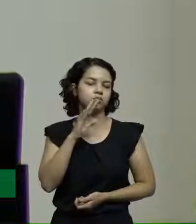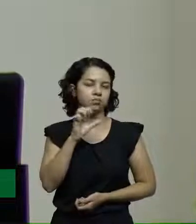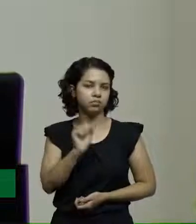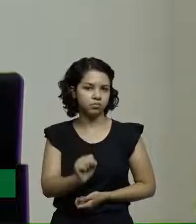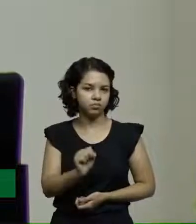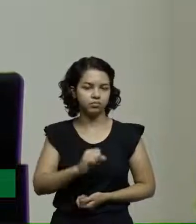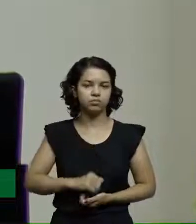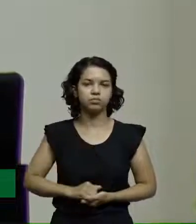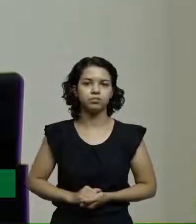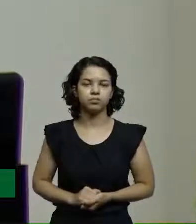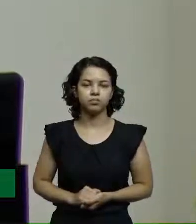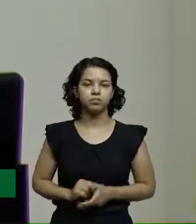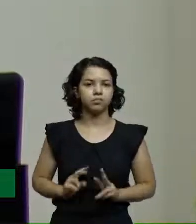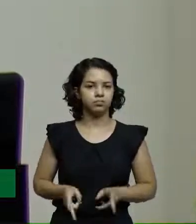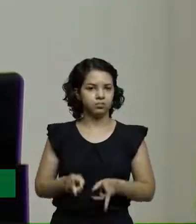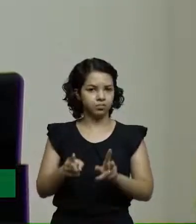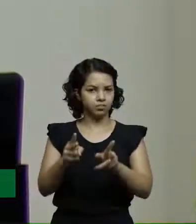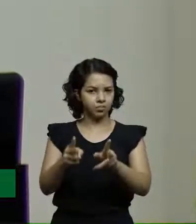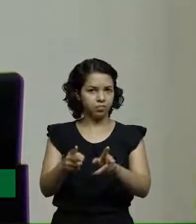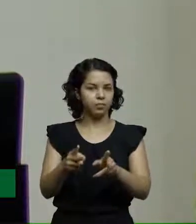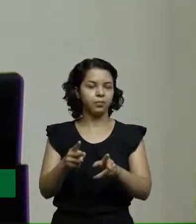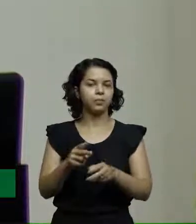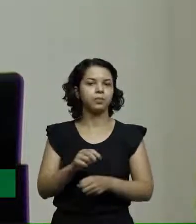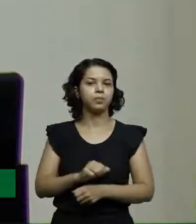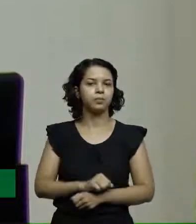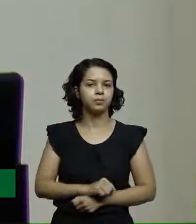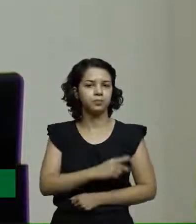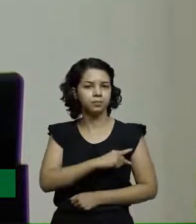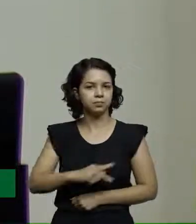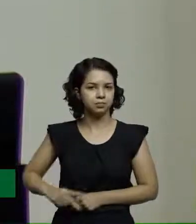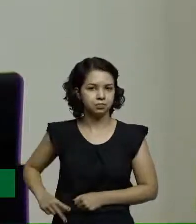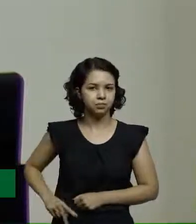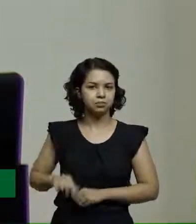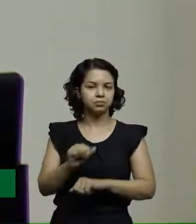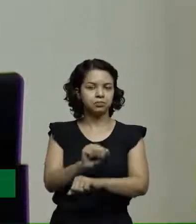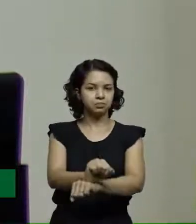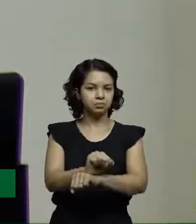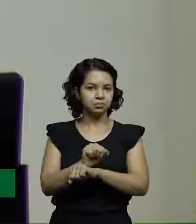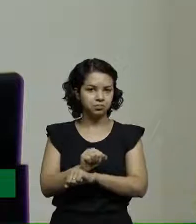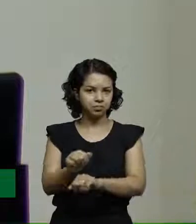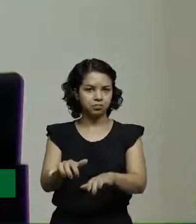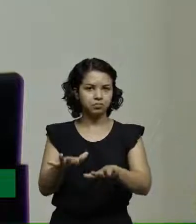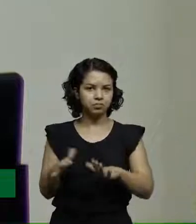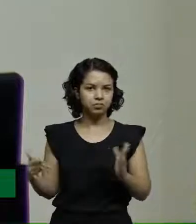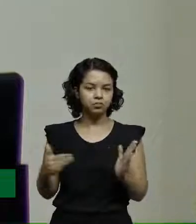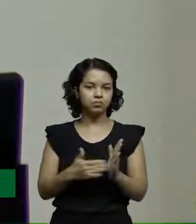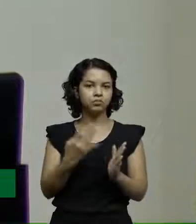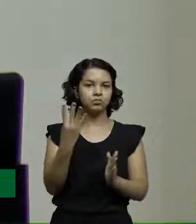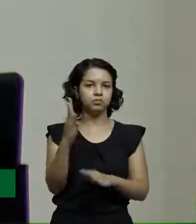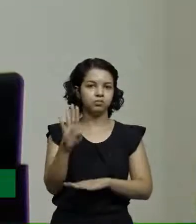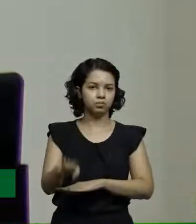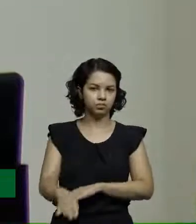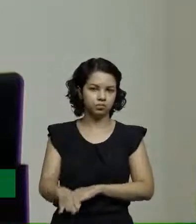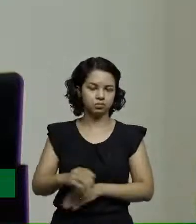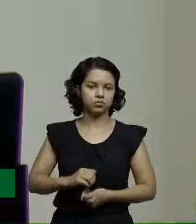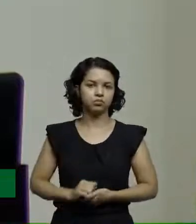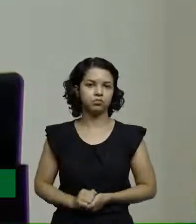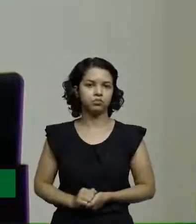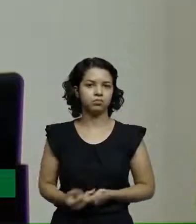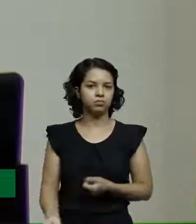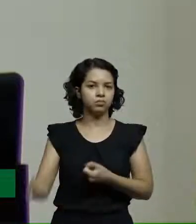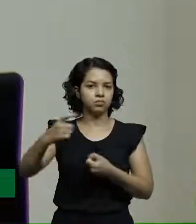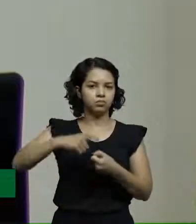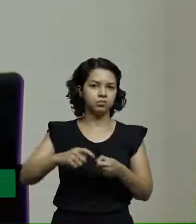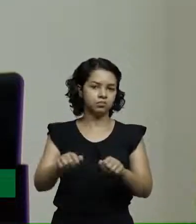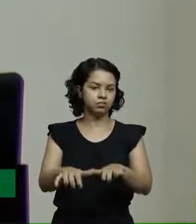Novo. Ato contínuo, o senhor presidente suspendeu a sessão até às 16 horas. Reaberta a sessão, o senhor